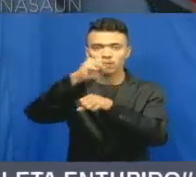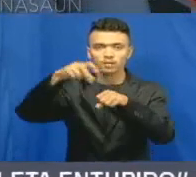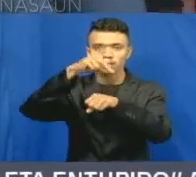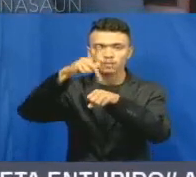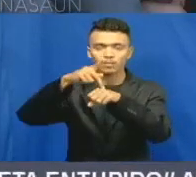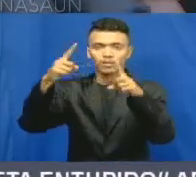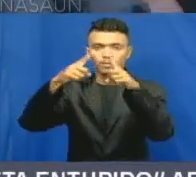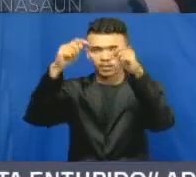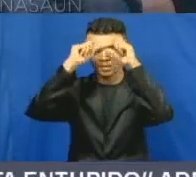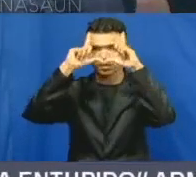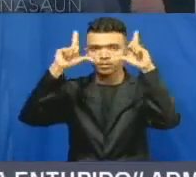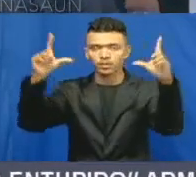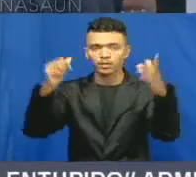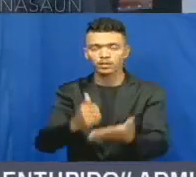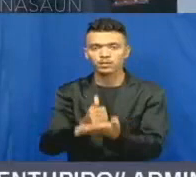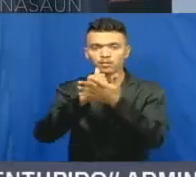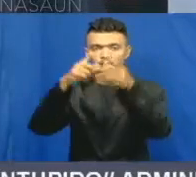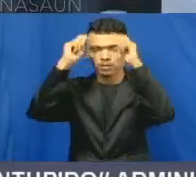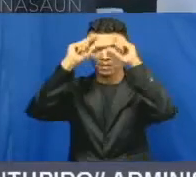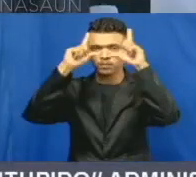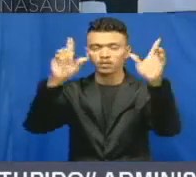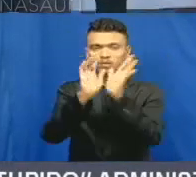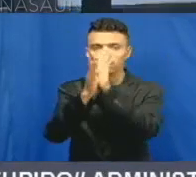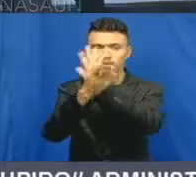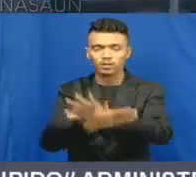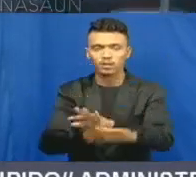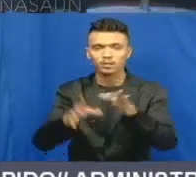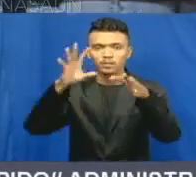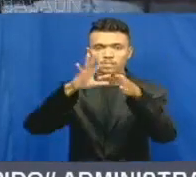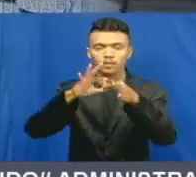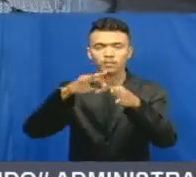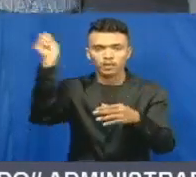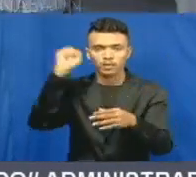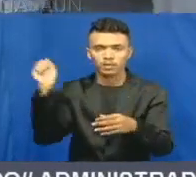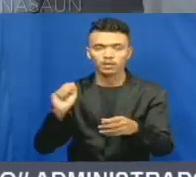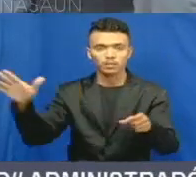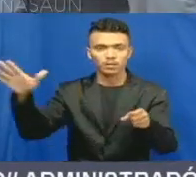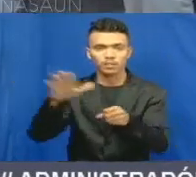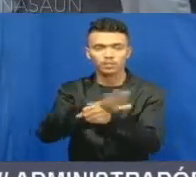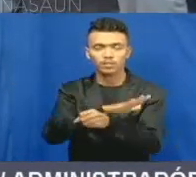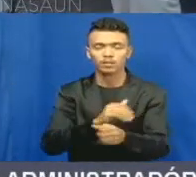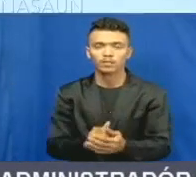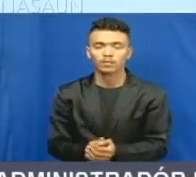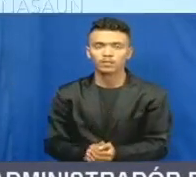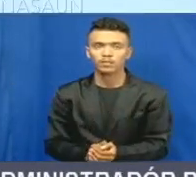Niamba Timor-Leste. Não sei apoio Timor-Leste sem membro ASEAN nebe completamente.